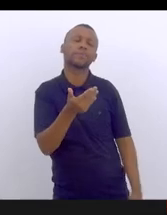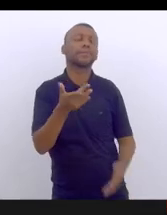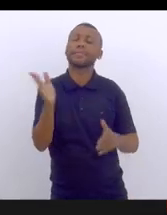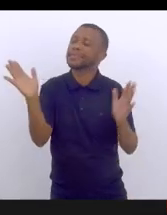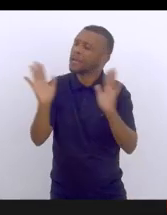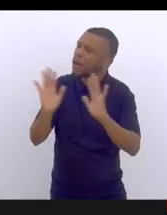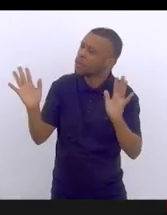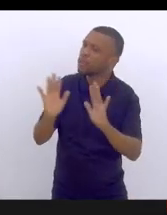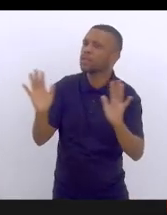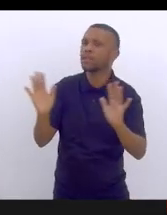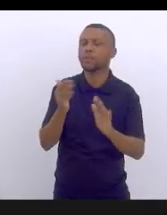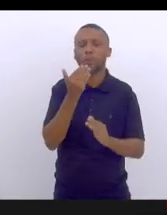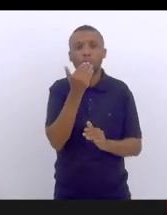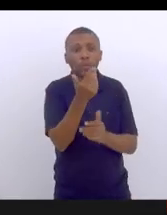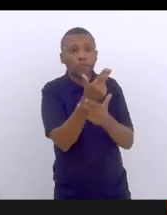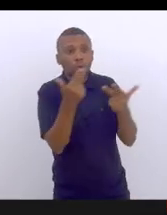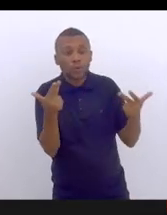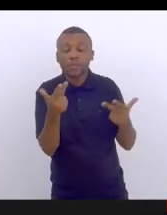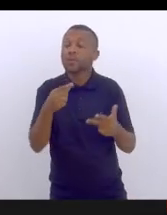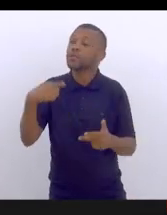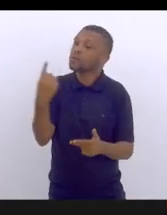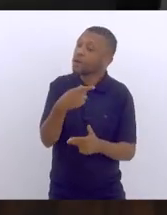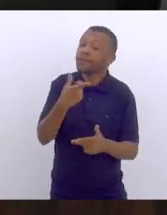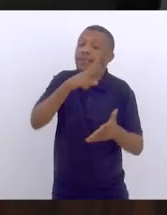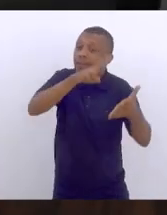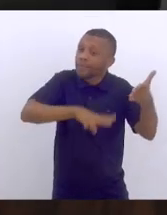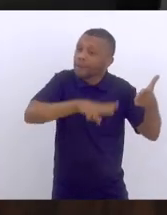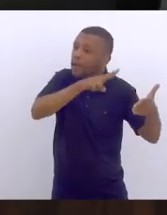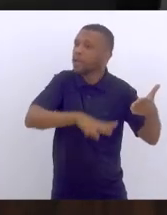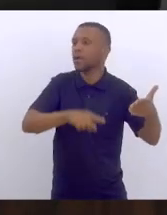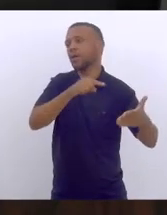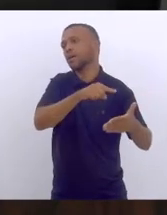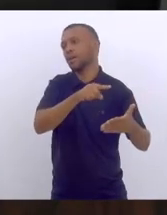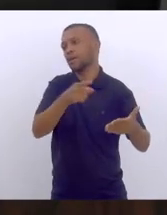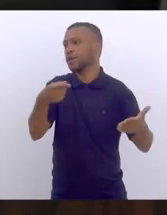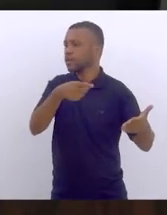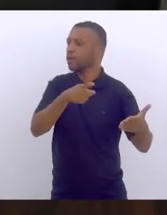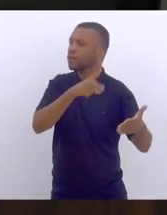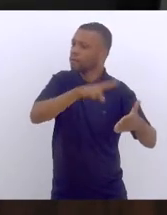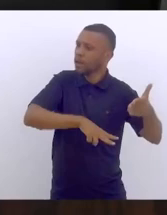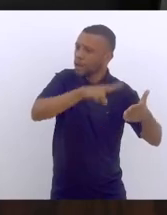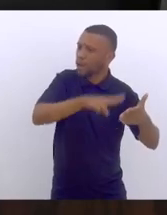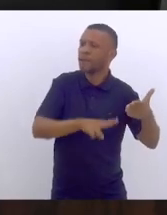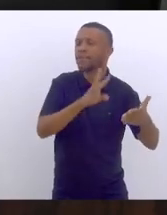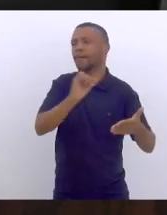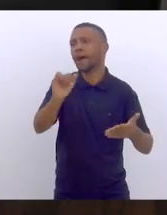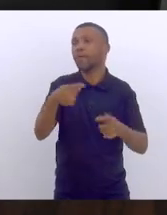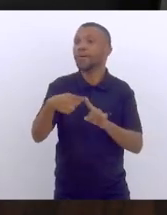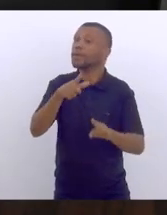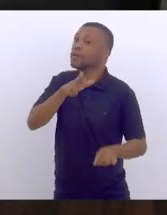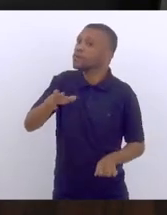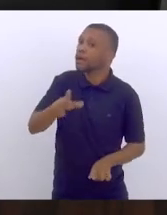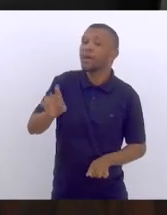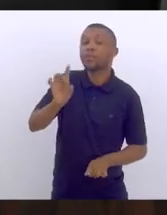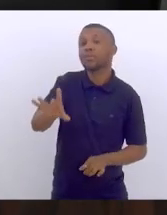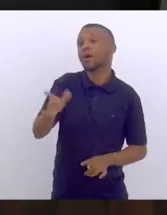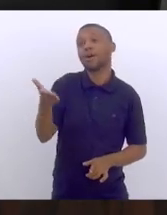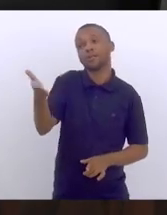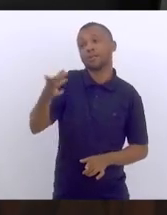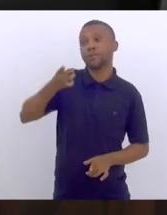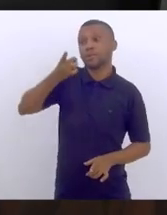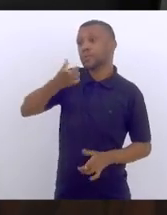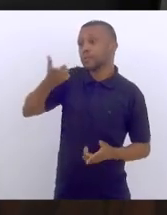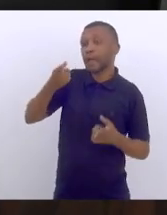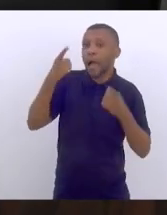Paulo, pede não. Uma coisa, aí a gente vai fazer, ele vai ler, Samuel. Ele vai ler, porque não é só a Vossa Excelência